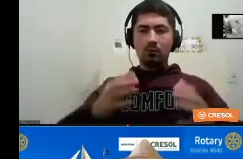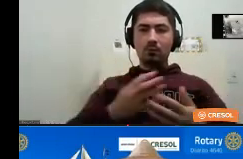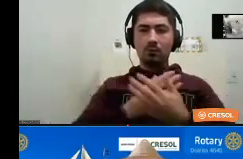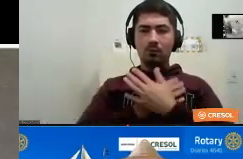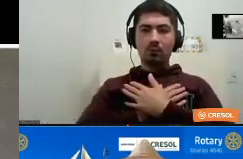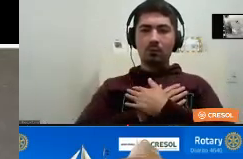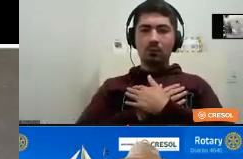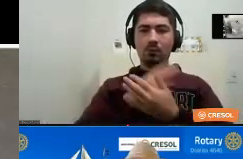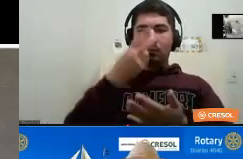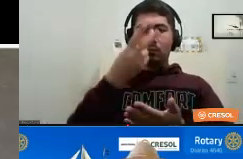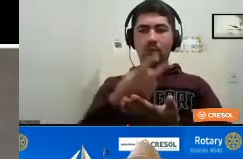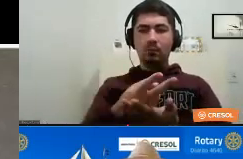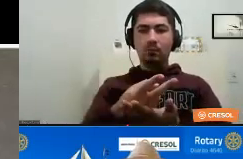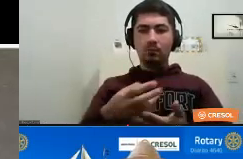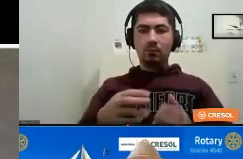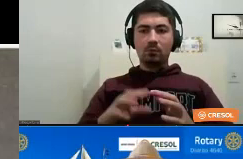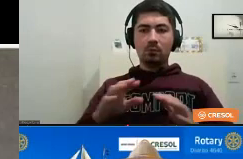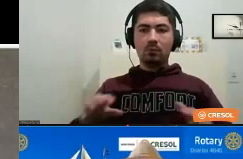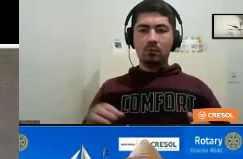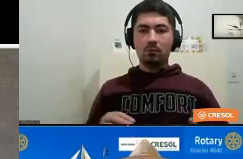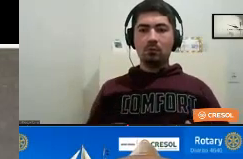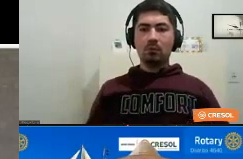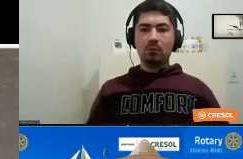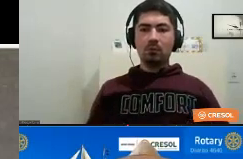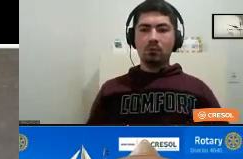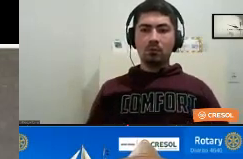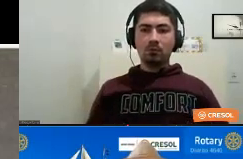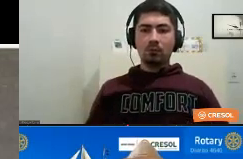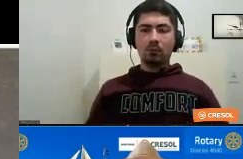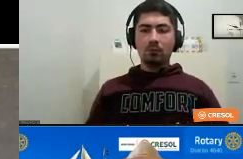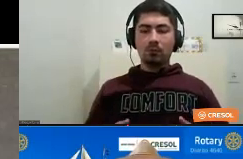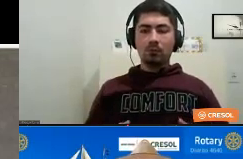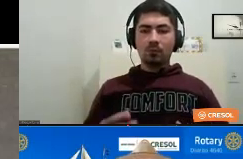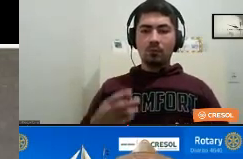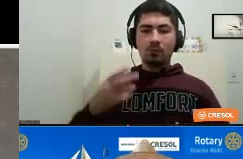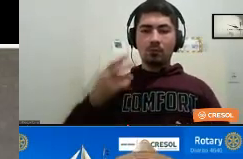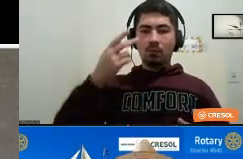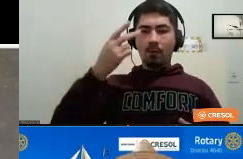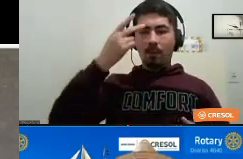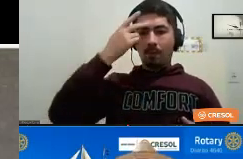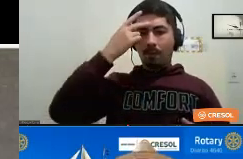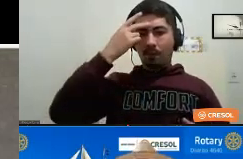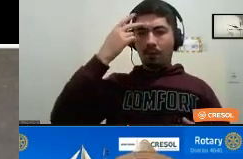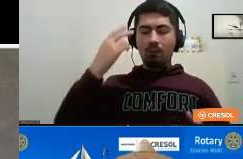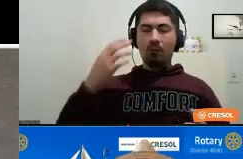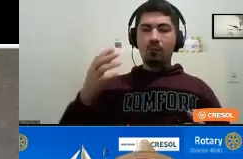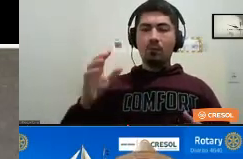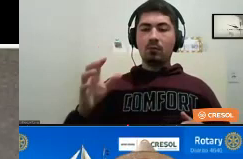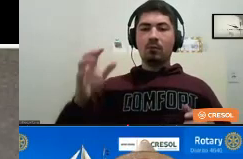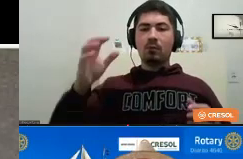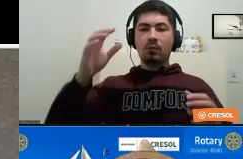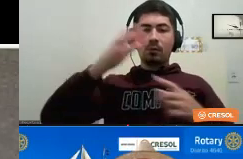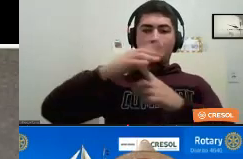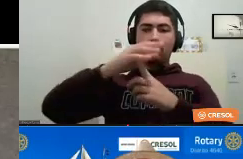O próximo, por favor. Olha aqui a aglomeração. As pessoas tentando agarrar o helicóptero. Esse